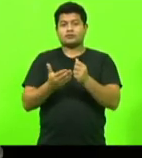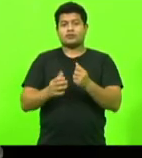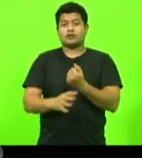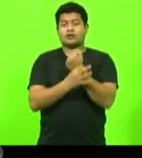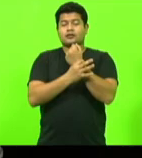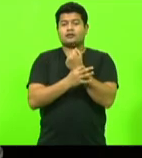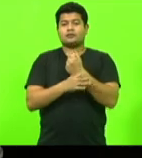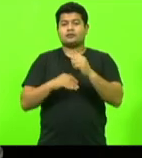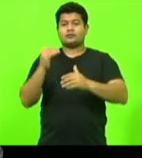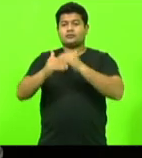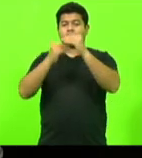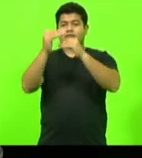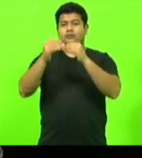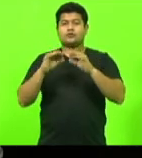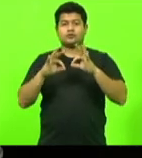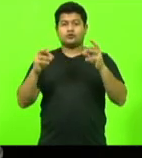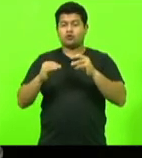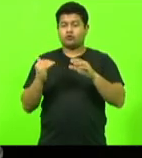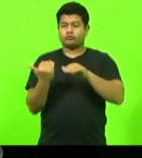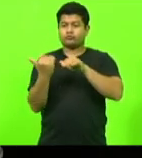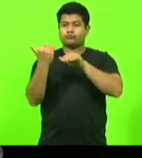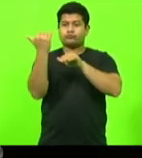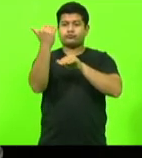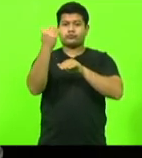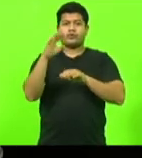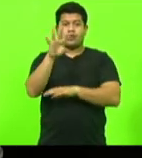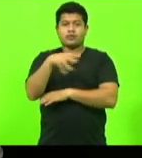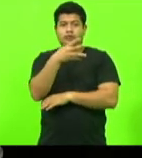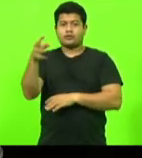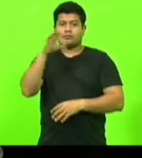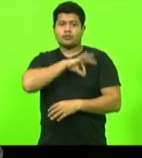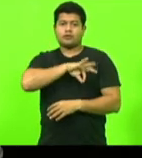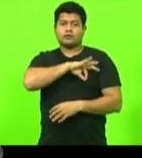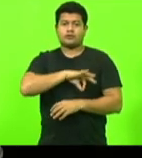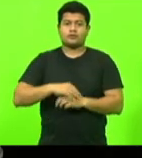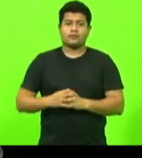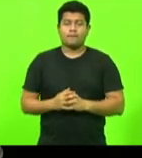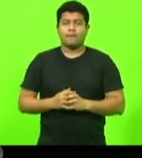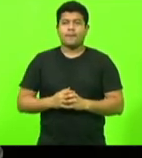escalonadas em todos os níveis da tabela de vencimento.